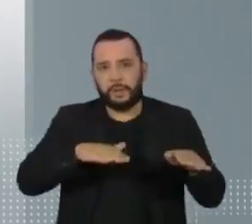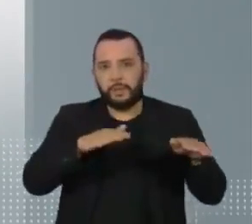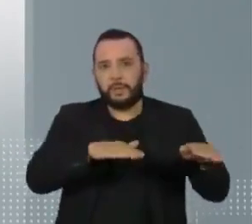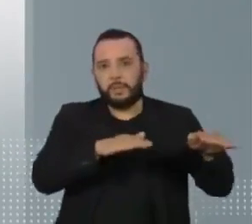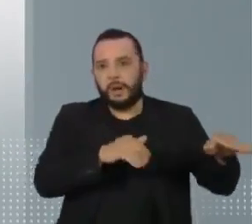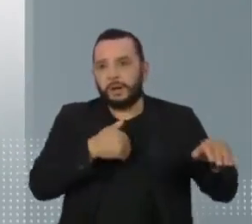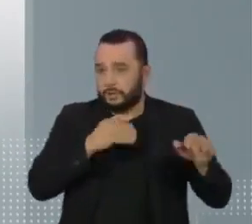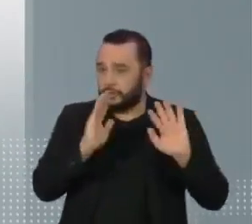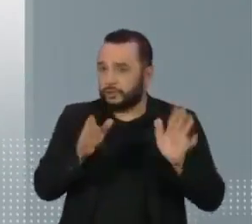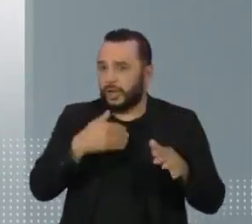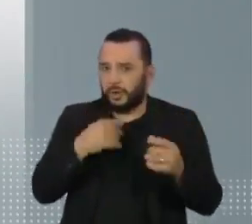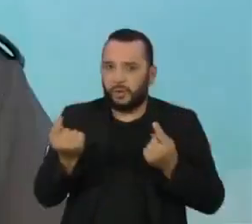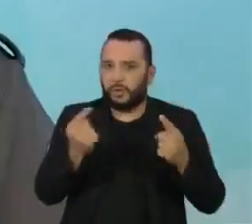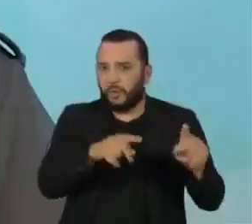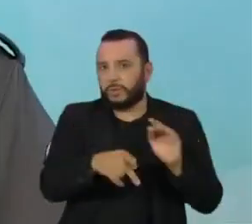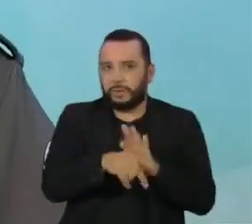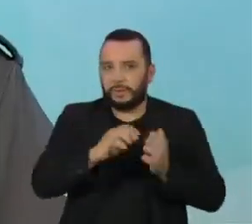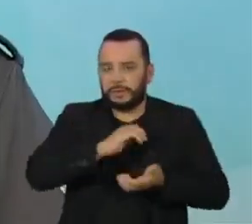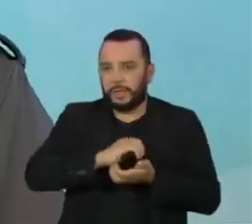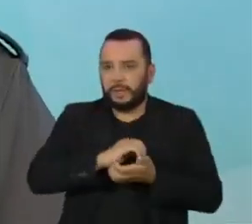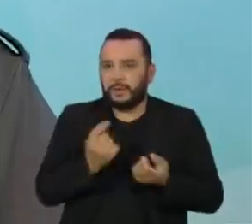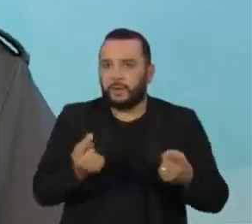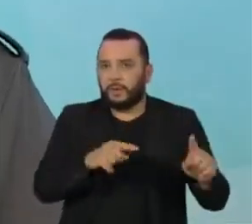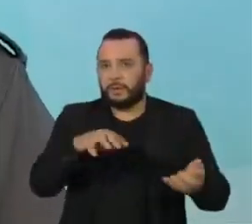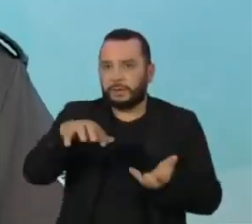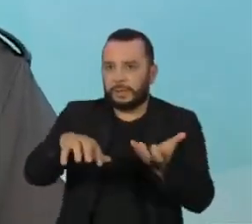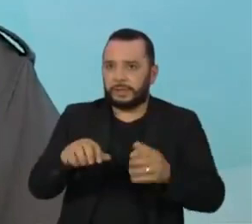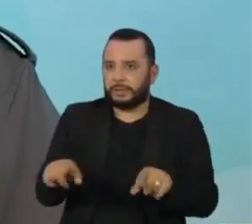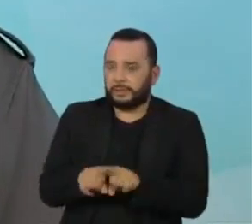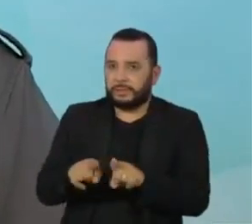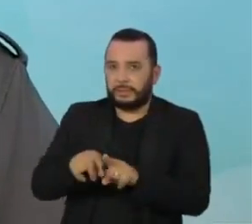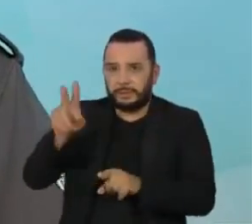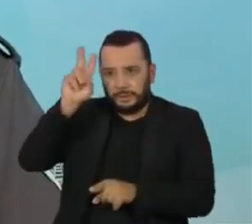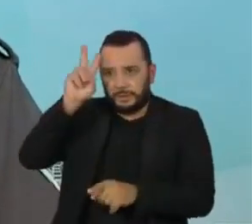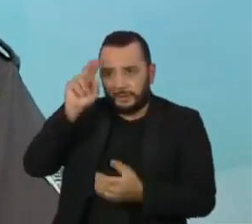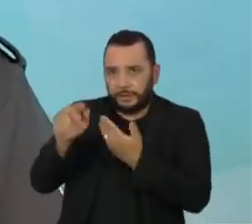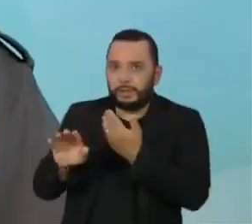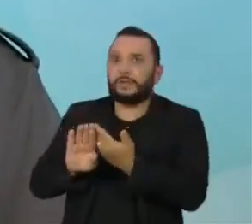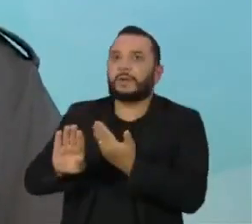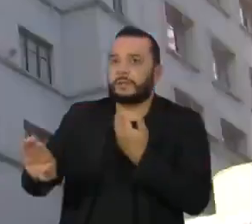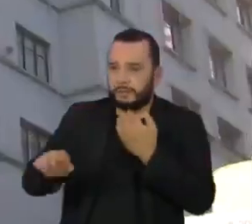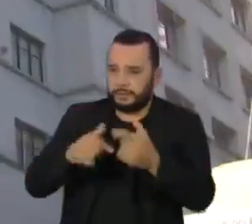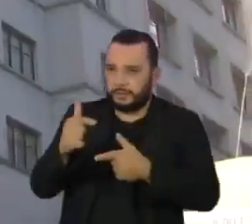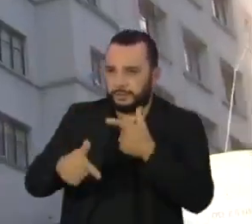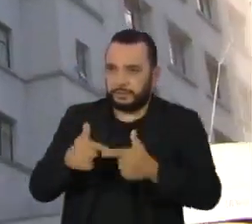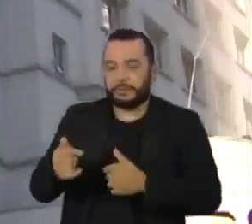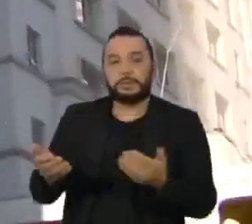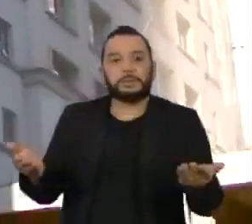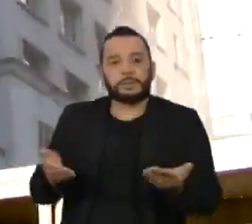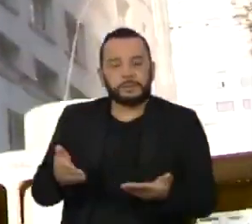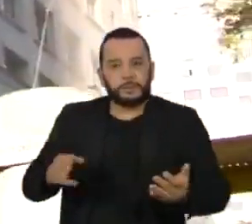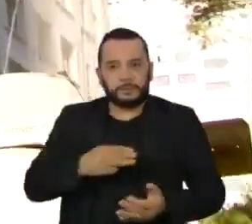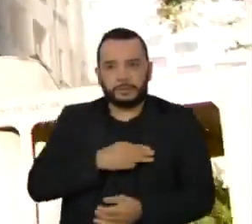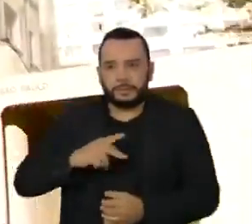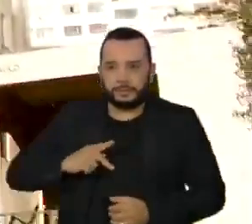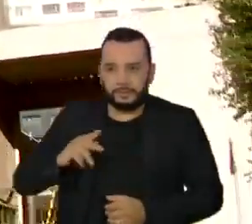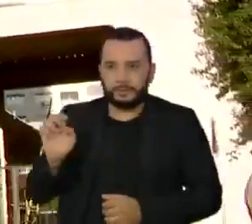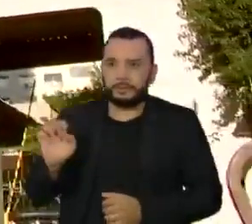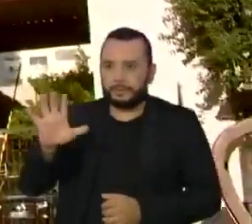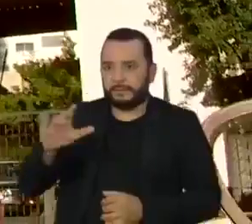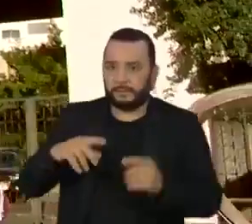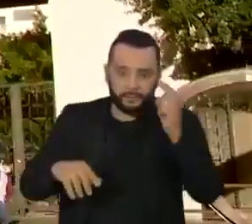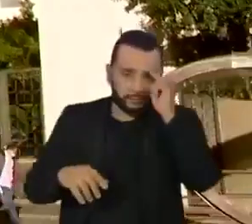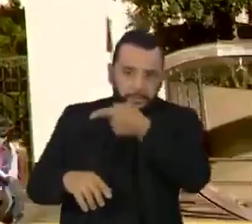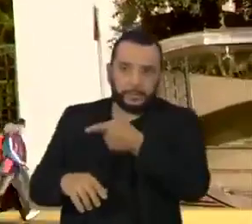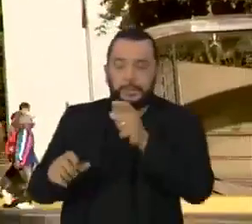devem fazer ataques ao Supremo e ao congresso ainda na segunda-feira o Militar foi afastado do cargo agora o ministério público estadual